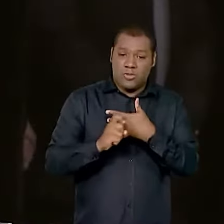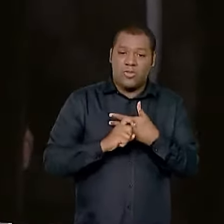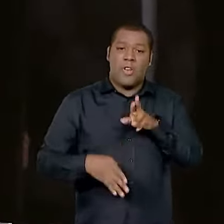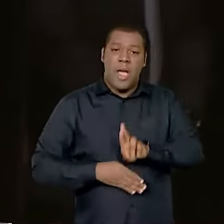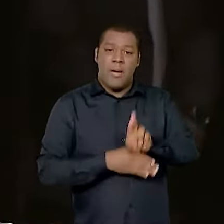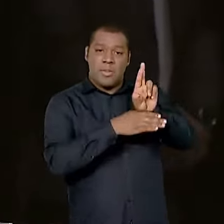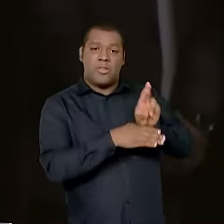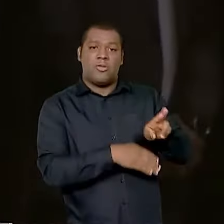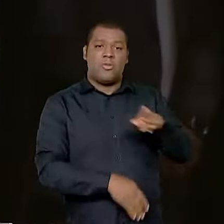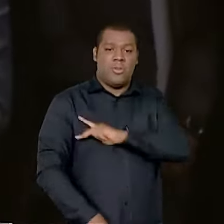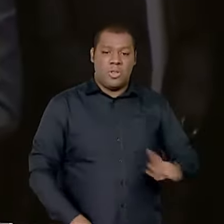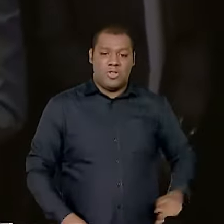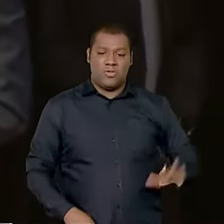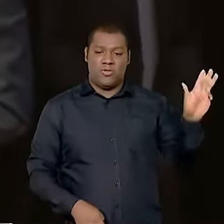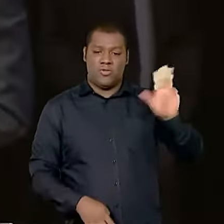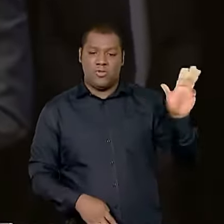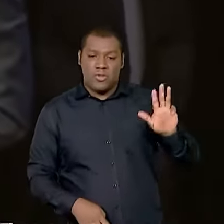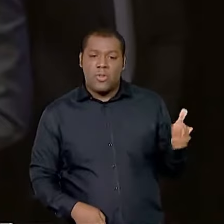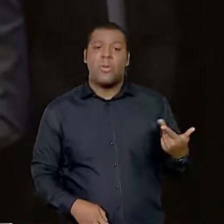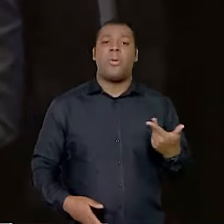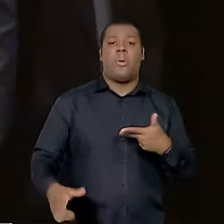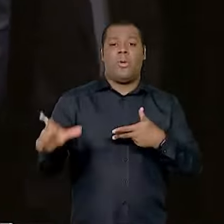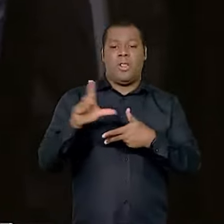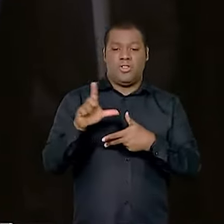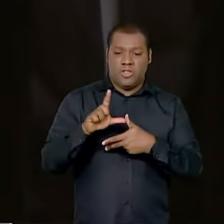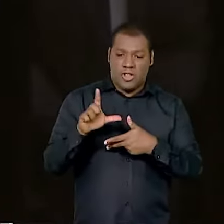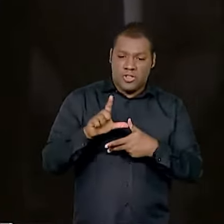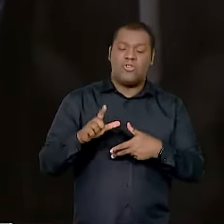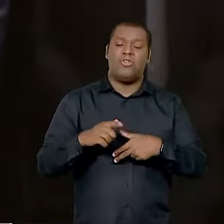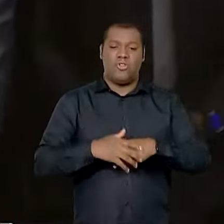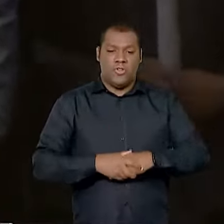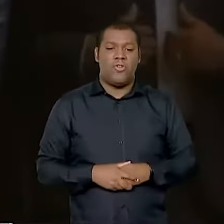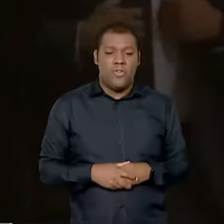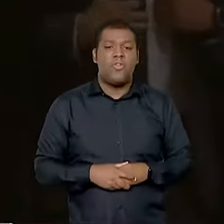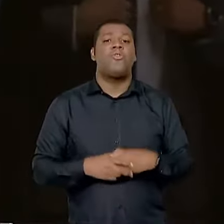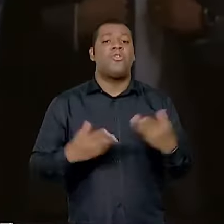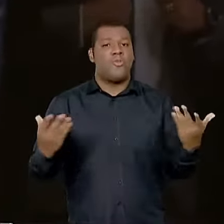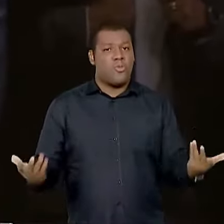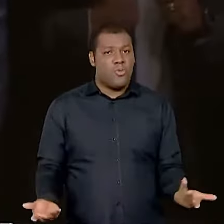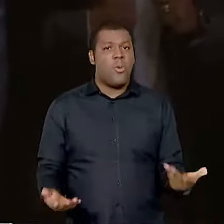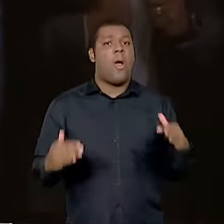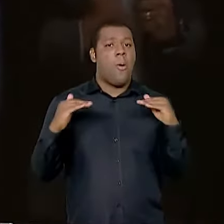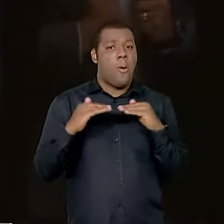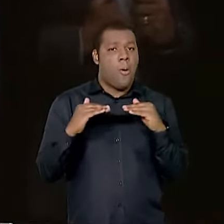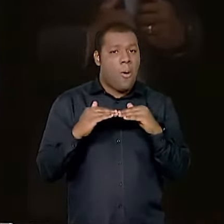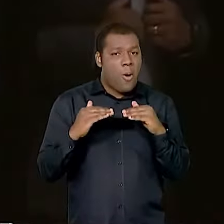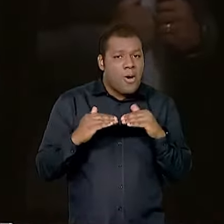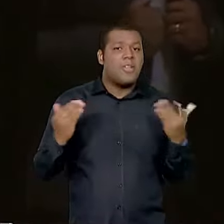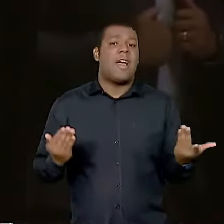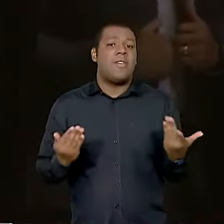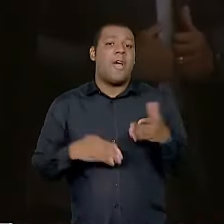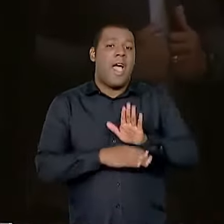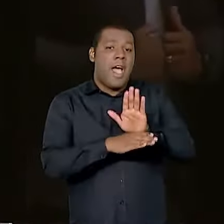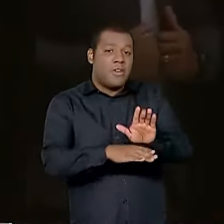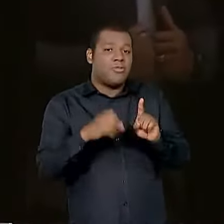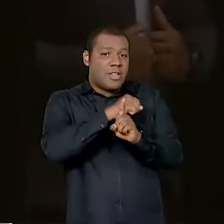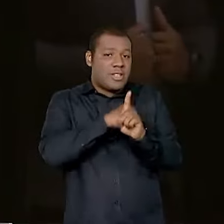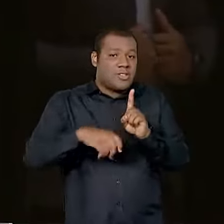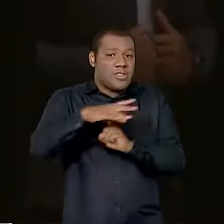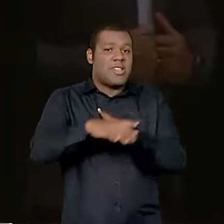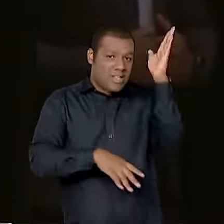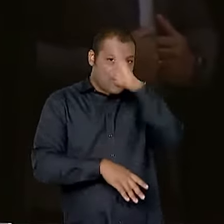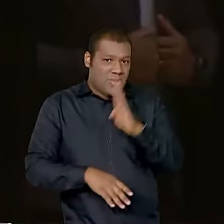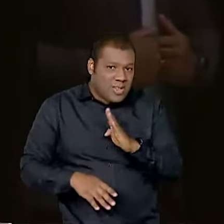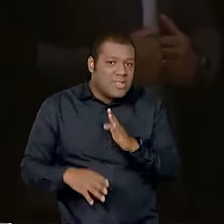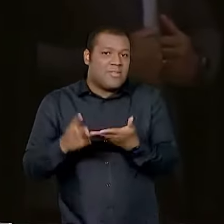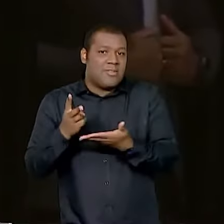pelo presidente Lula, o Poder Legislativo, representado por nós, foi capaz de entregar à sociedade brasileira uma reforma tributária, mas não sem